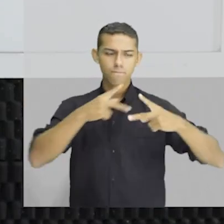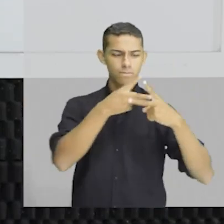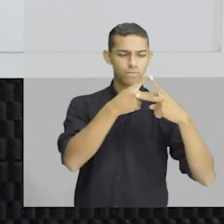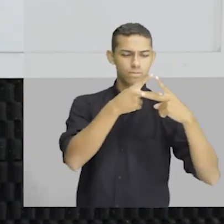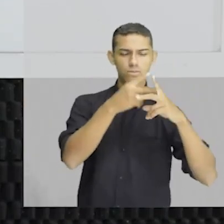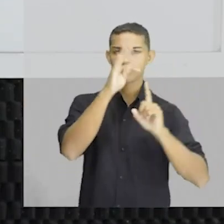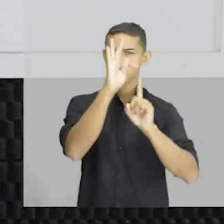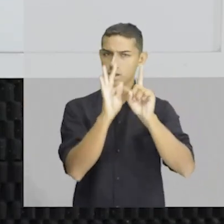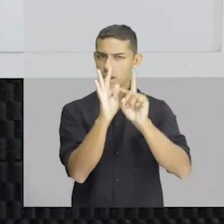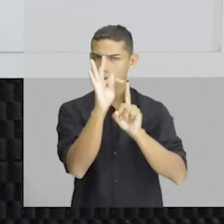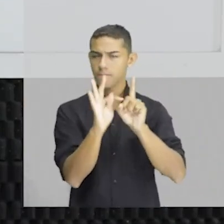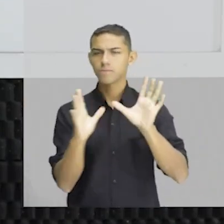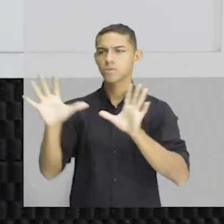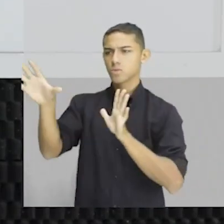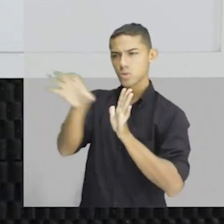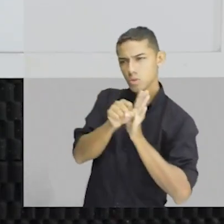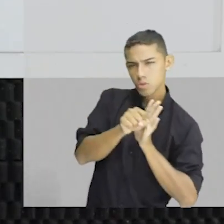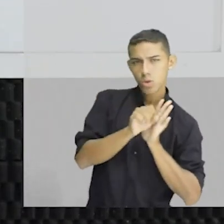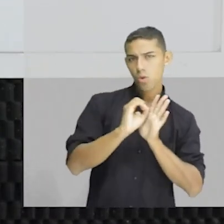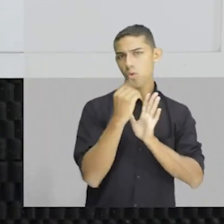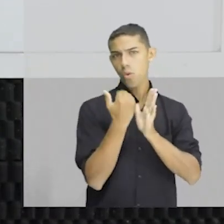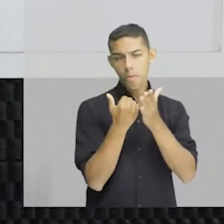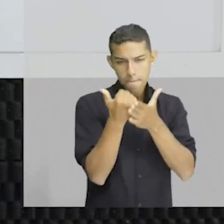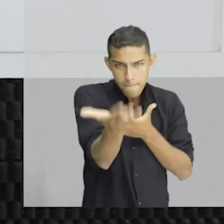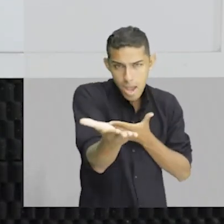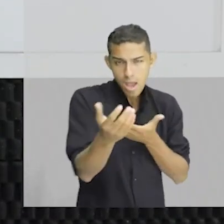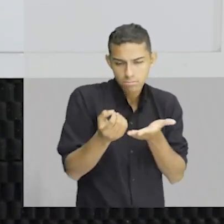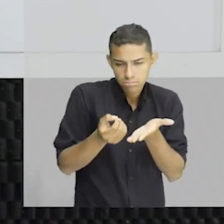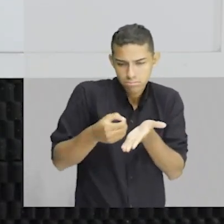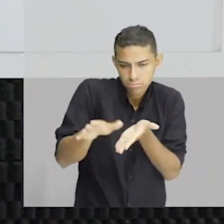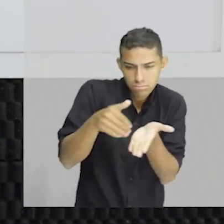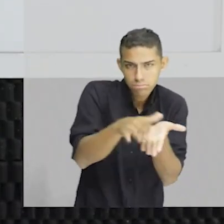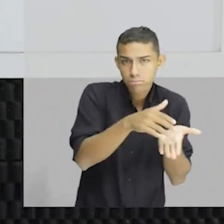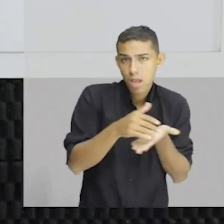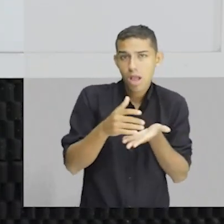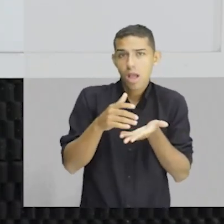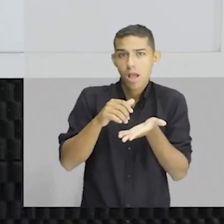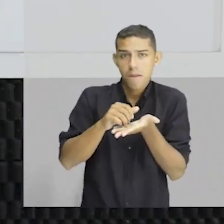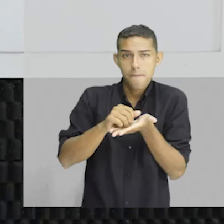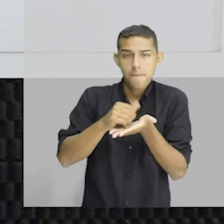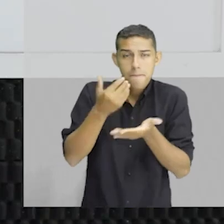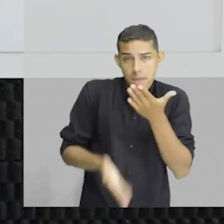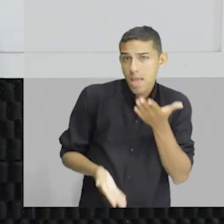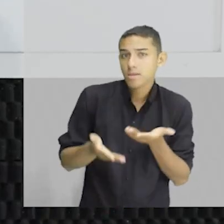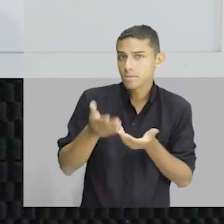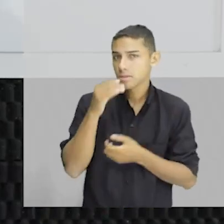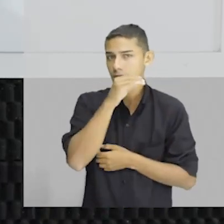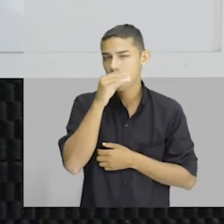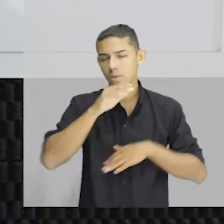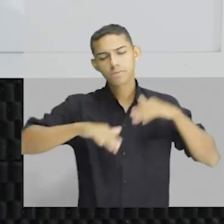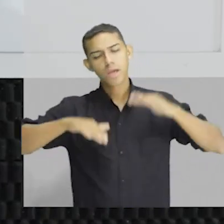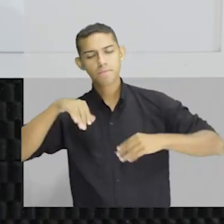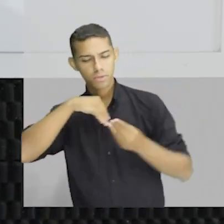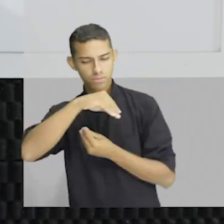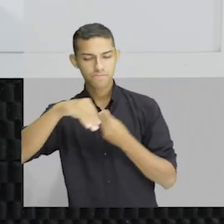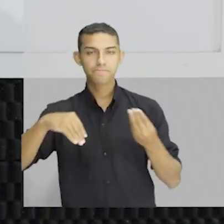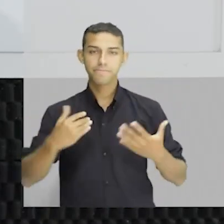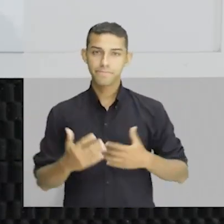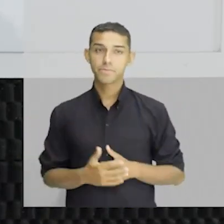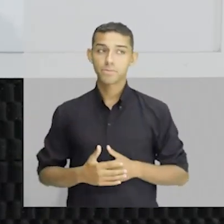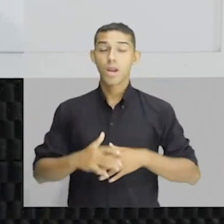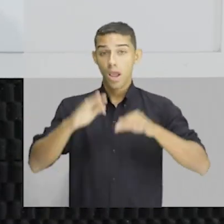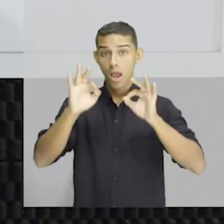quando recebe ou perde calor Isso depende muito da substância isso tá